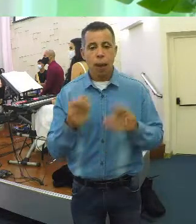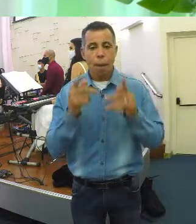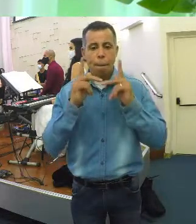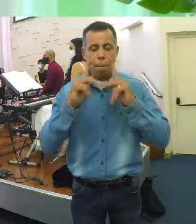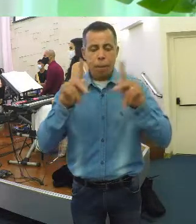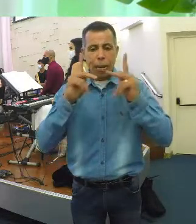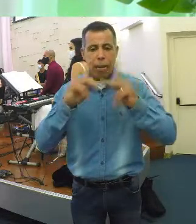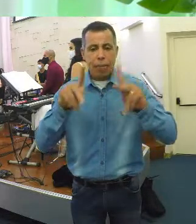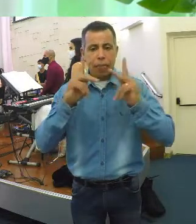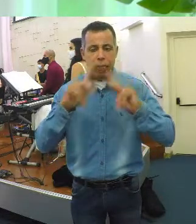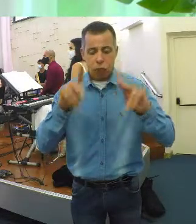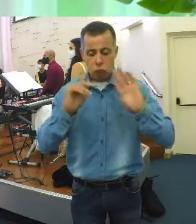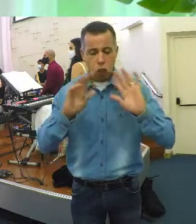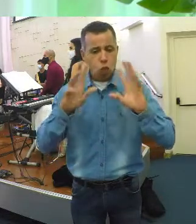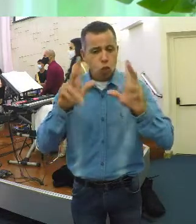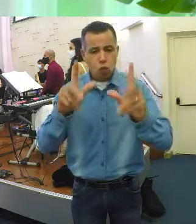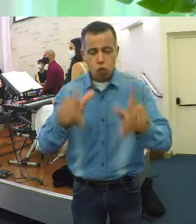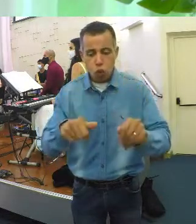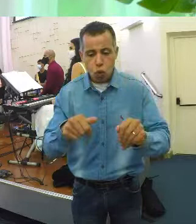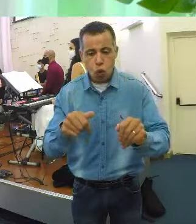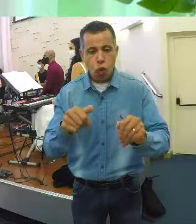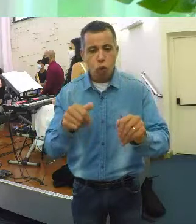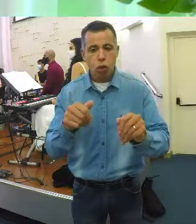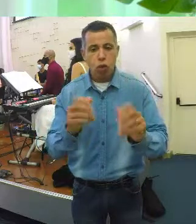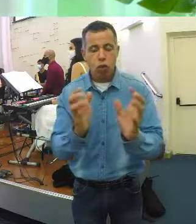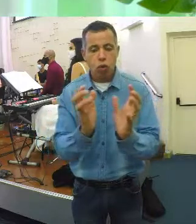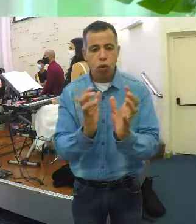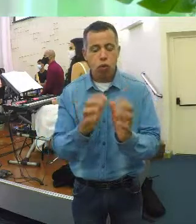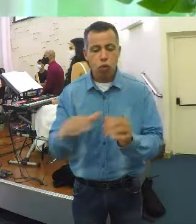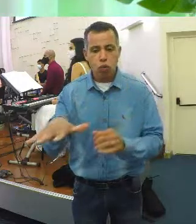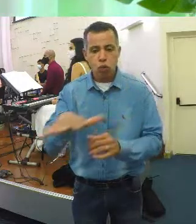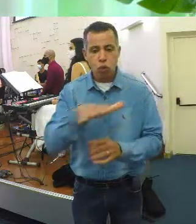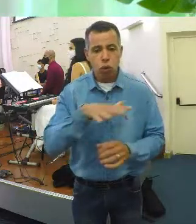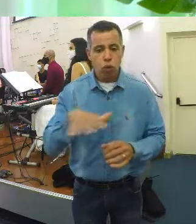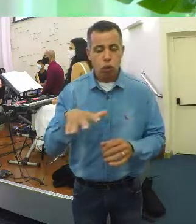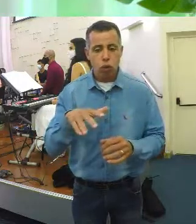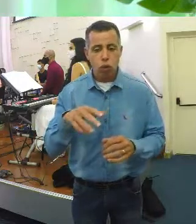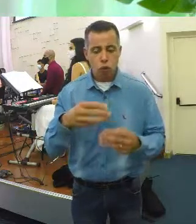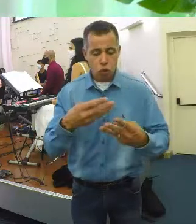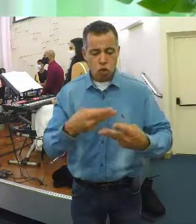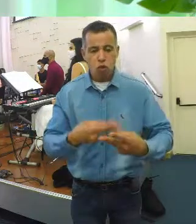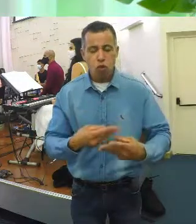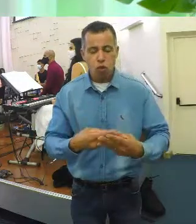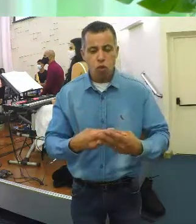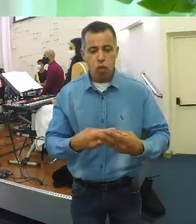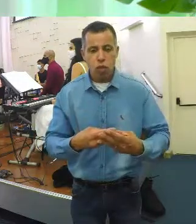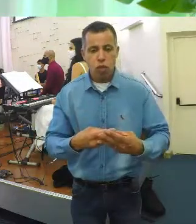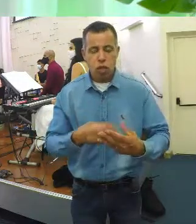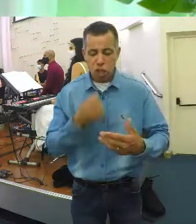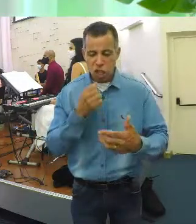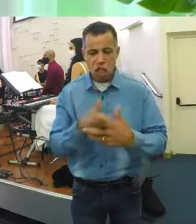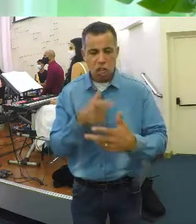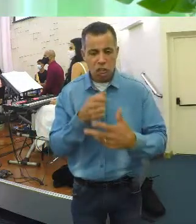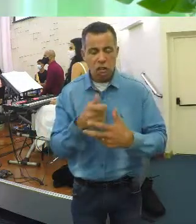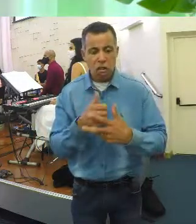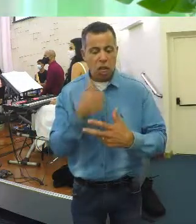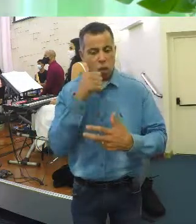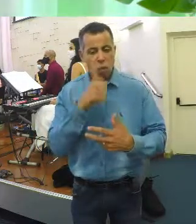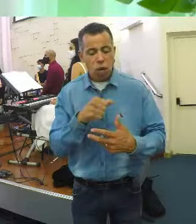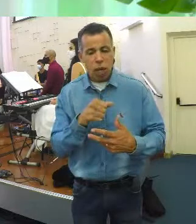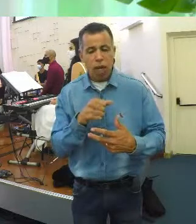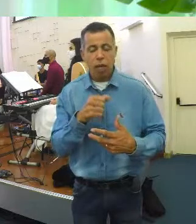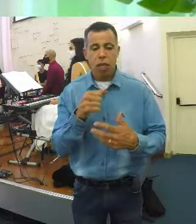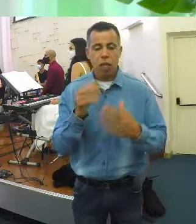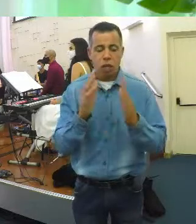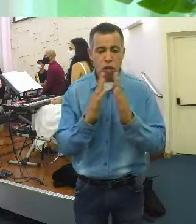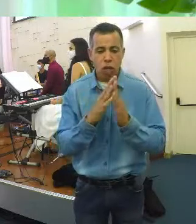Senhor por toda aquela região. Mas os judeus instigaram as mulheres piedosas de alta posição, e os